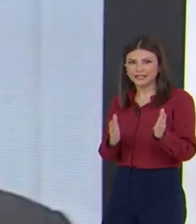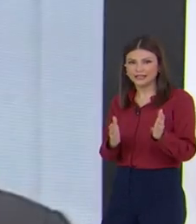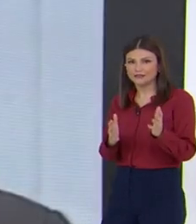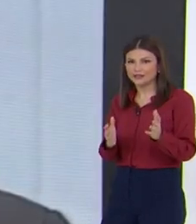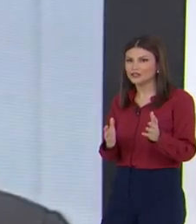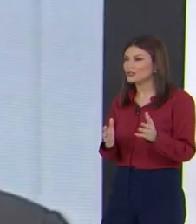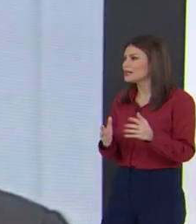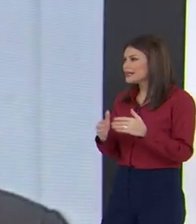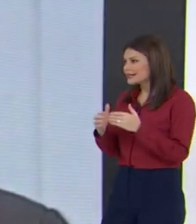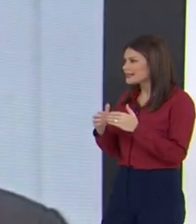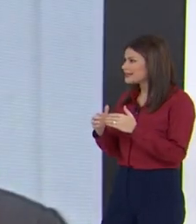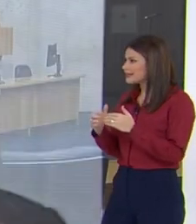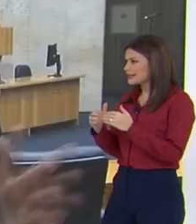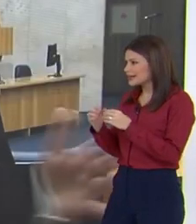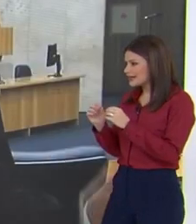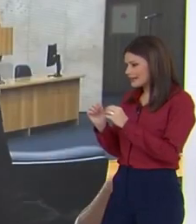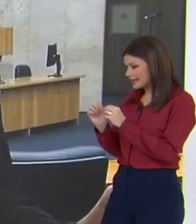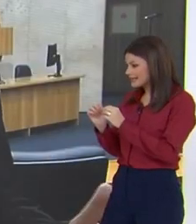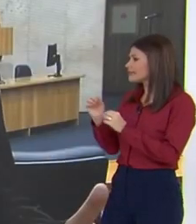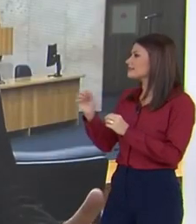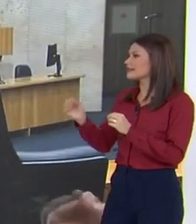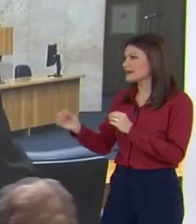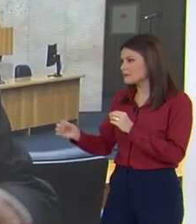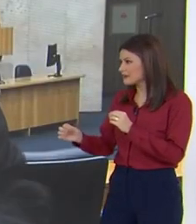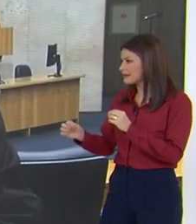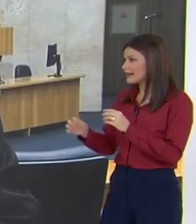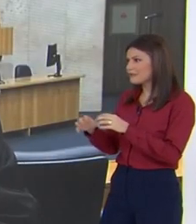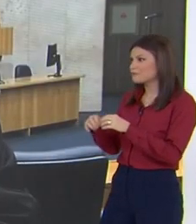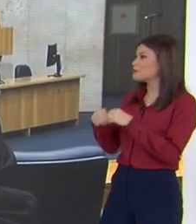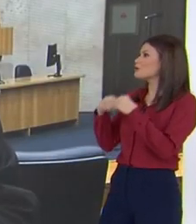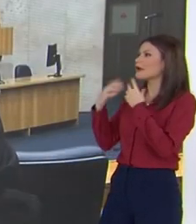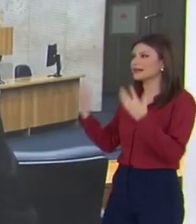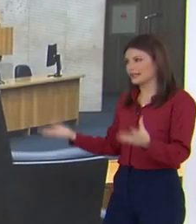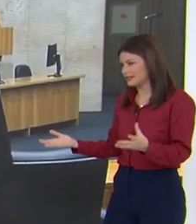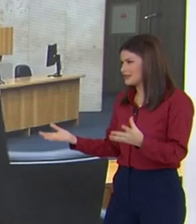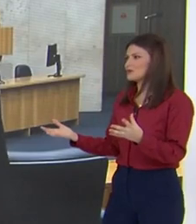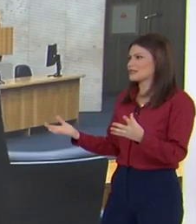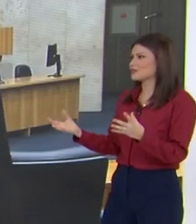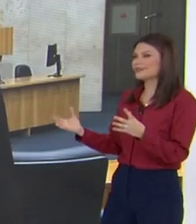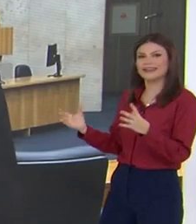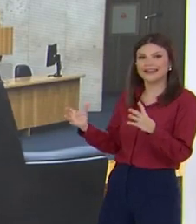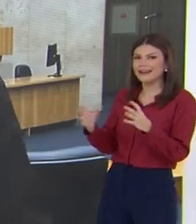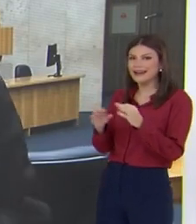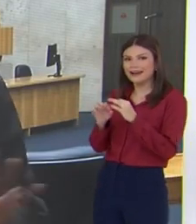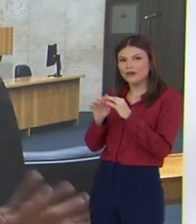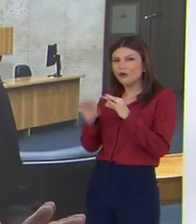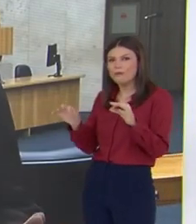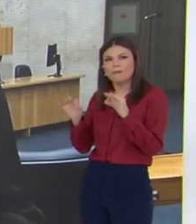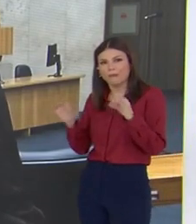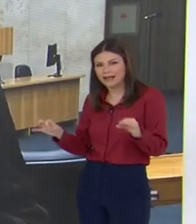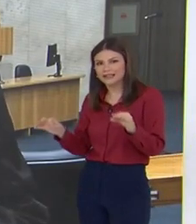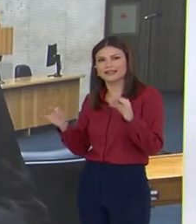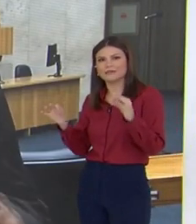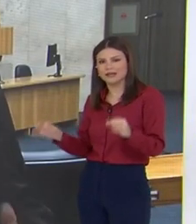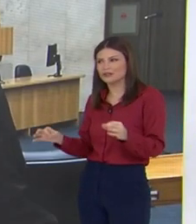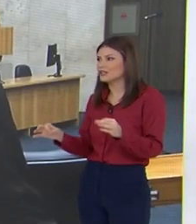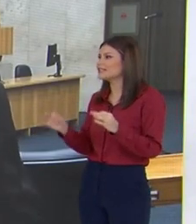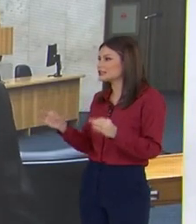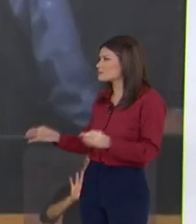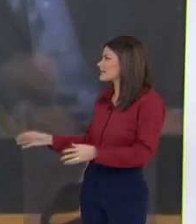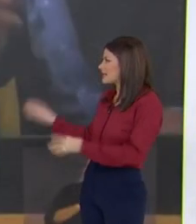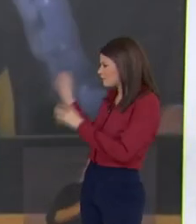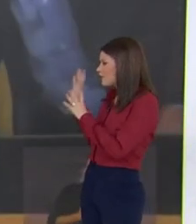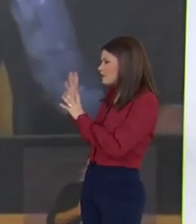você aí veja que ele tenta até remendar e pior ainda a situação, que é completamente